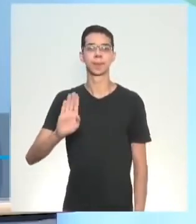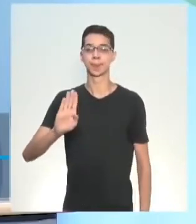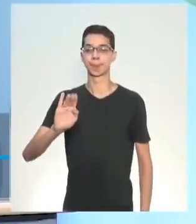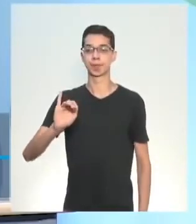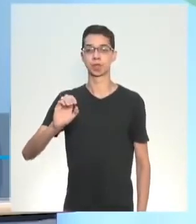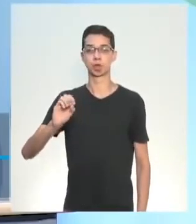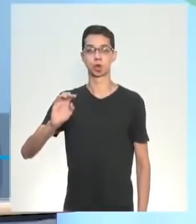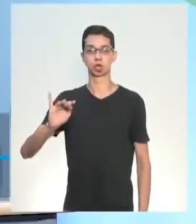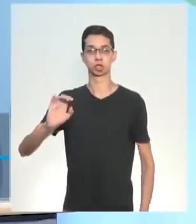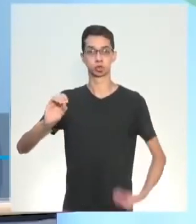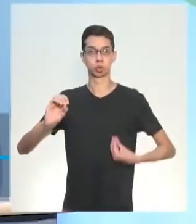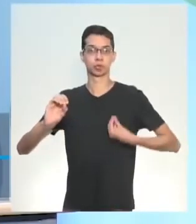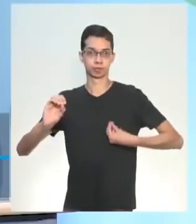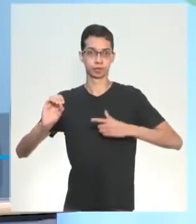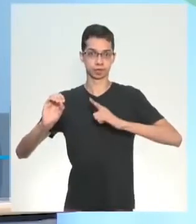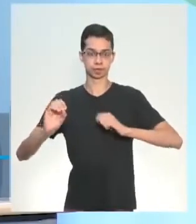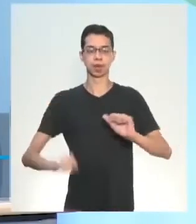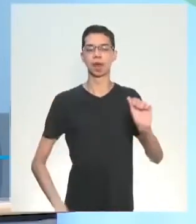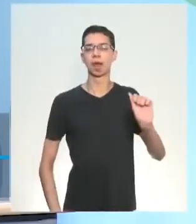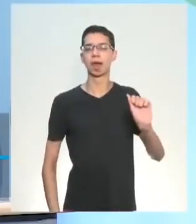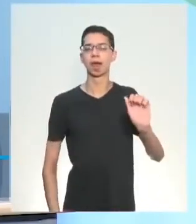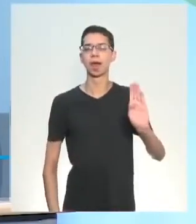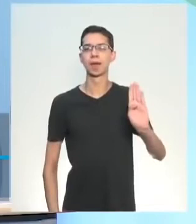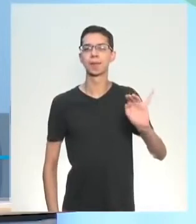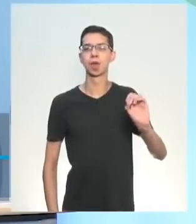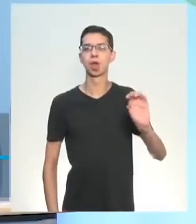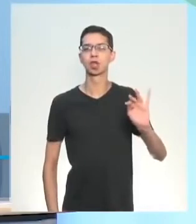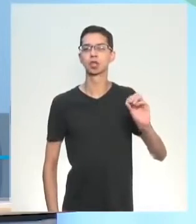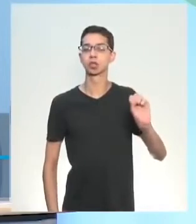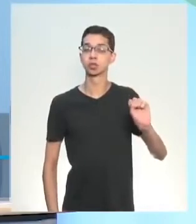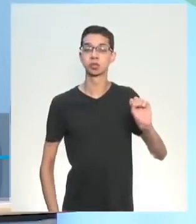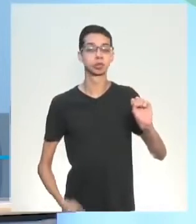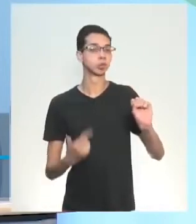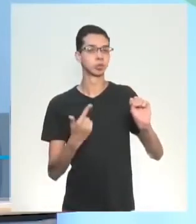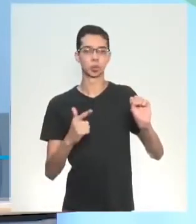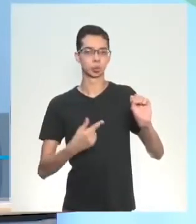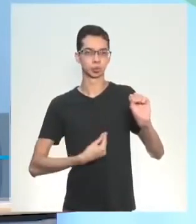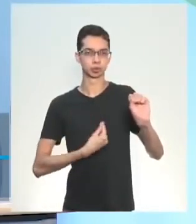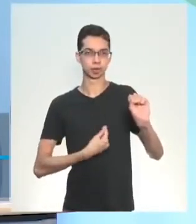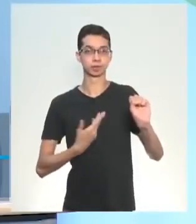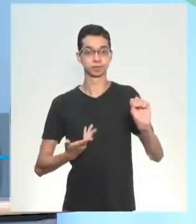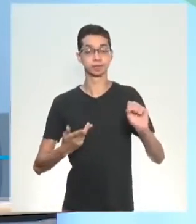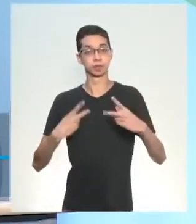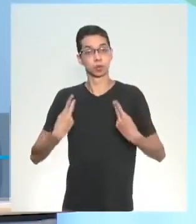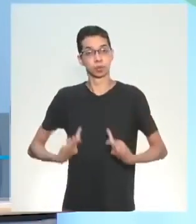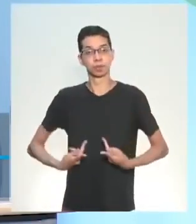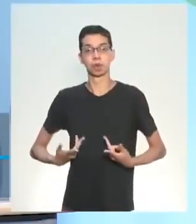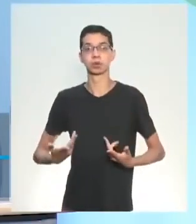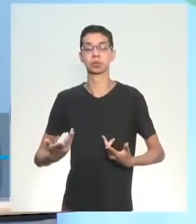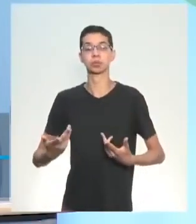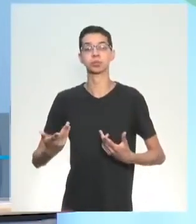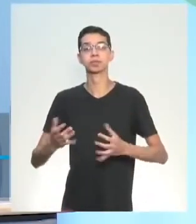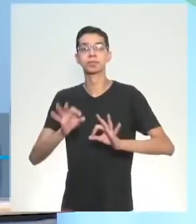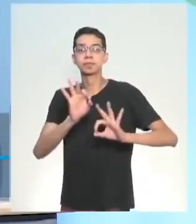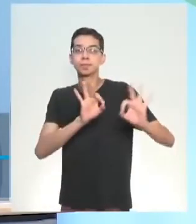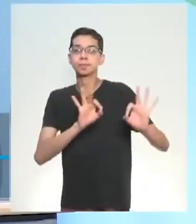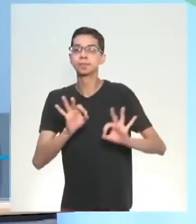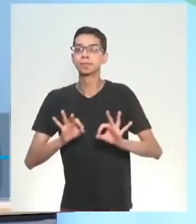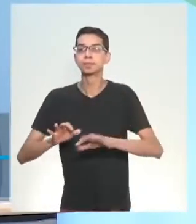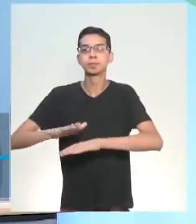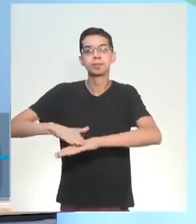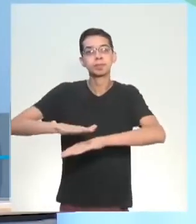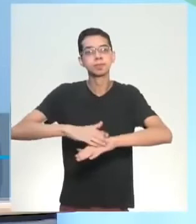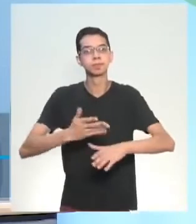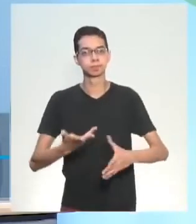os fragiliza. Muito bem. Depois aqui, acho que é Lana, disse que sim.